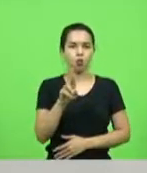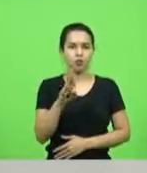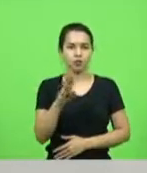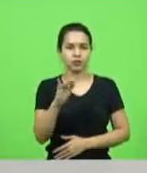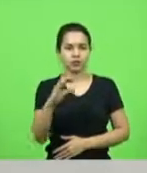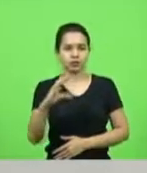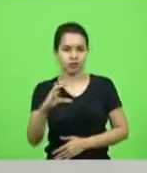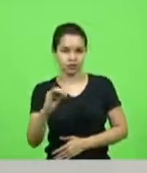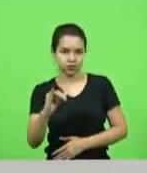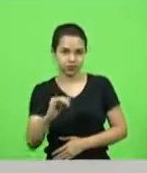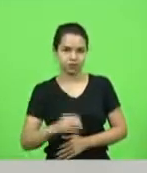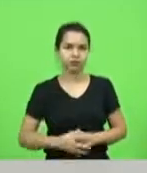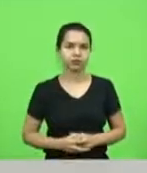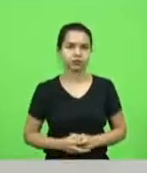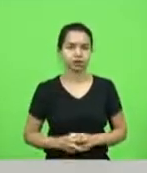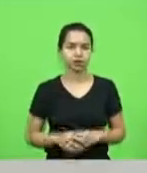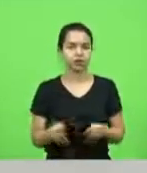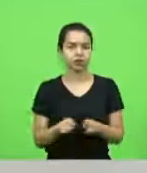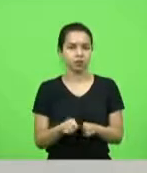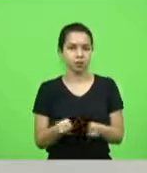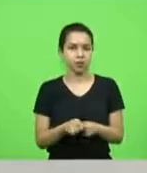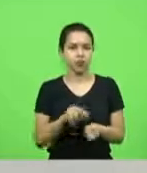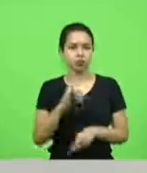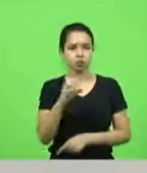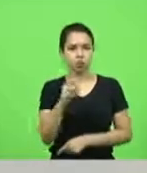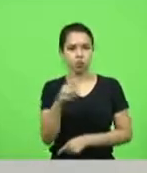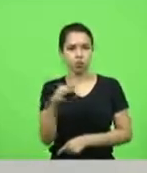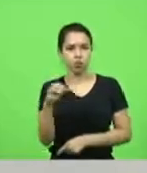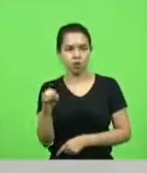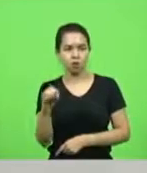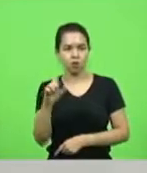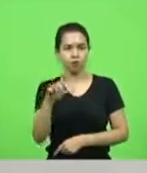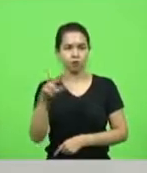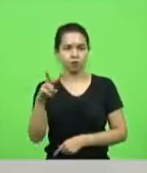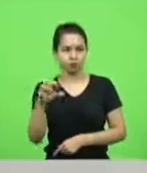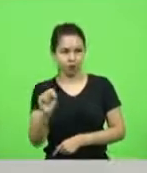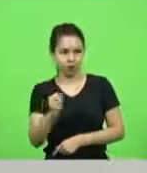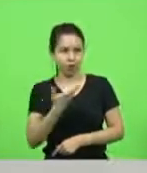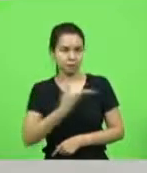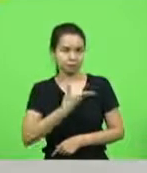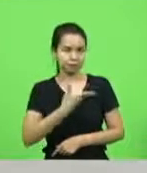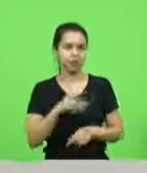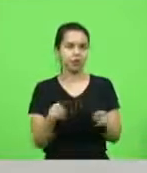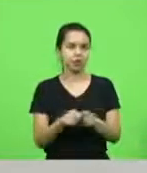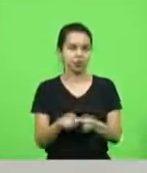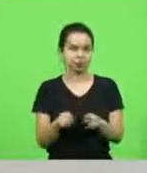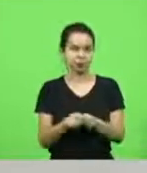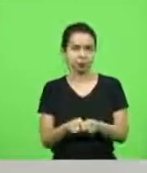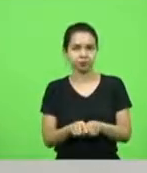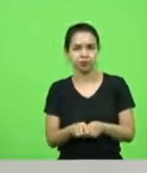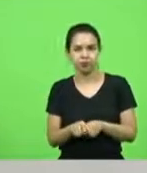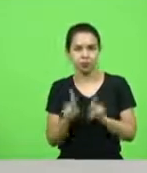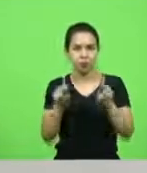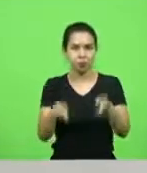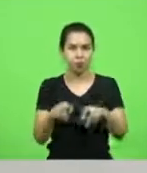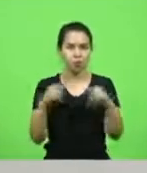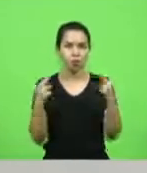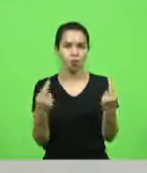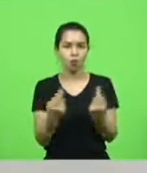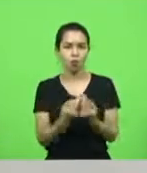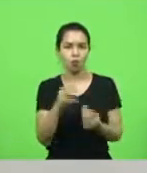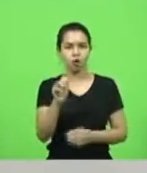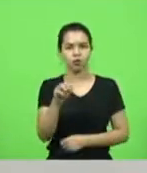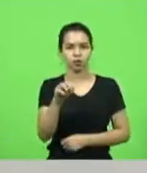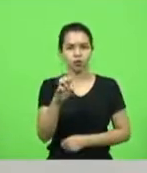Aloísio Alcione Alves e Olivier News meu amigo depois eu Redondo Ademir grau bola